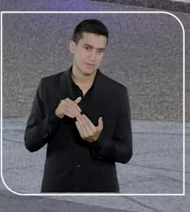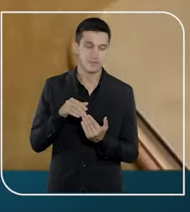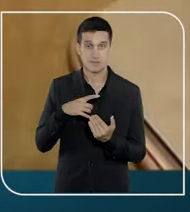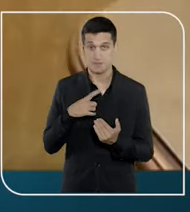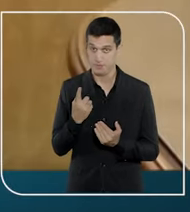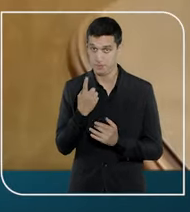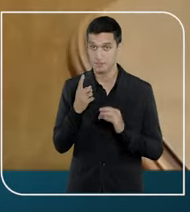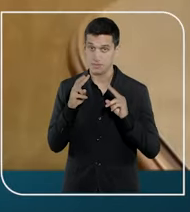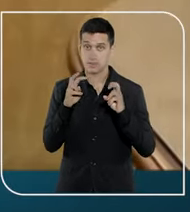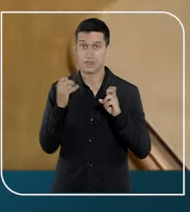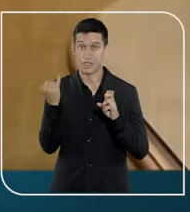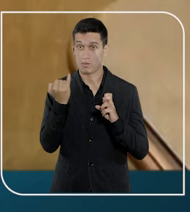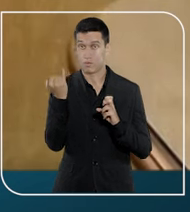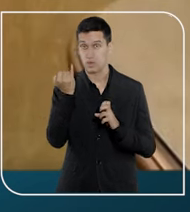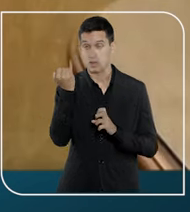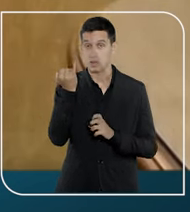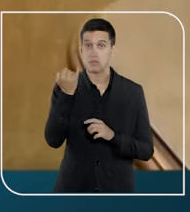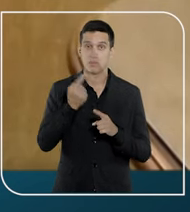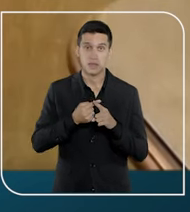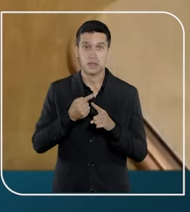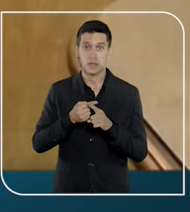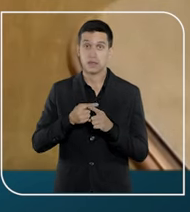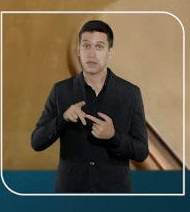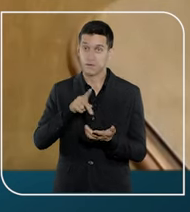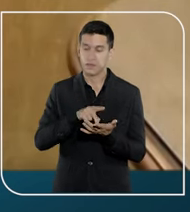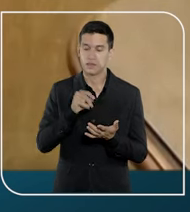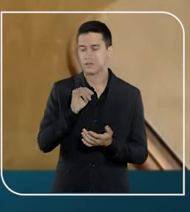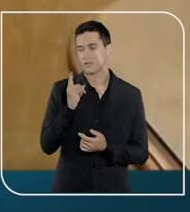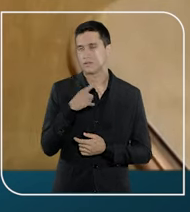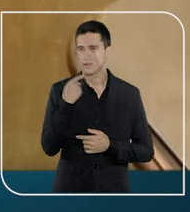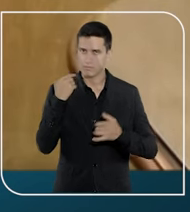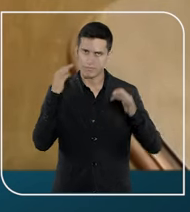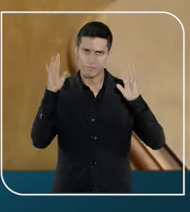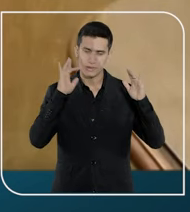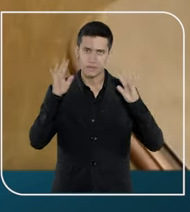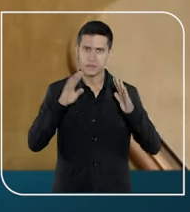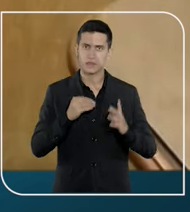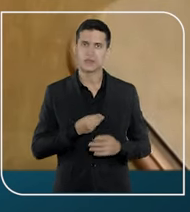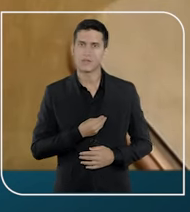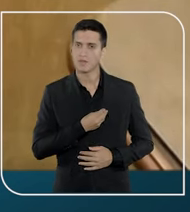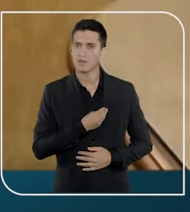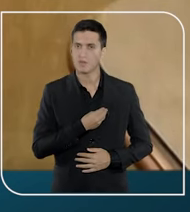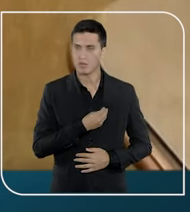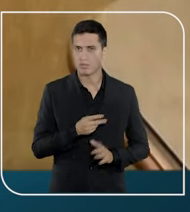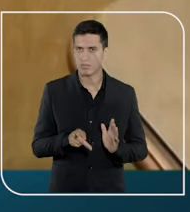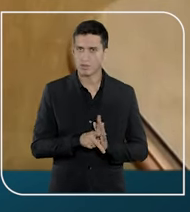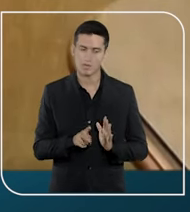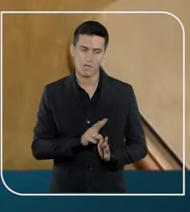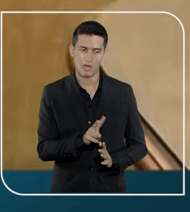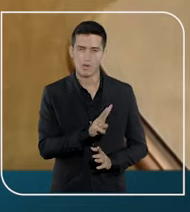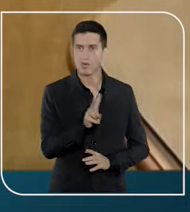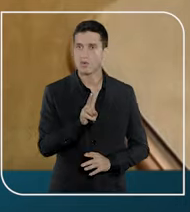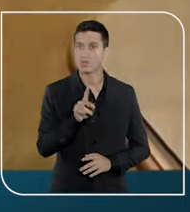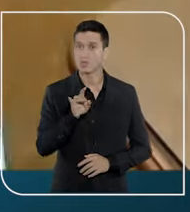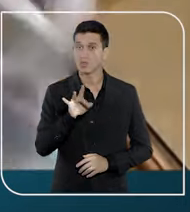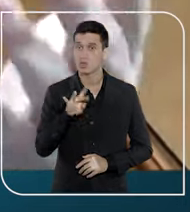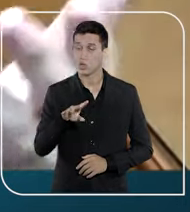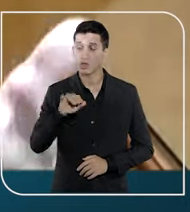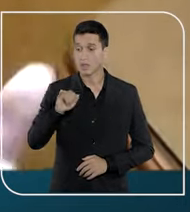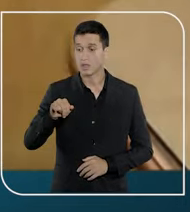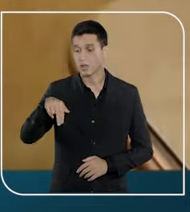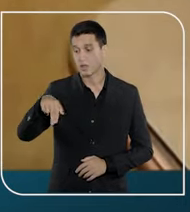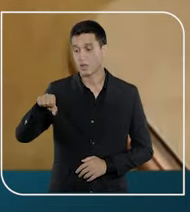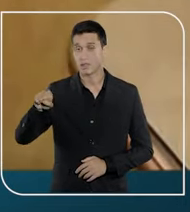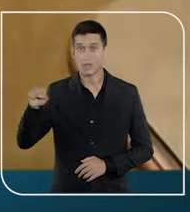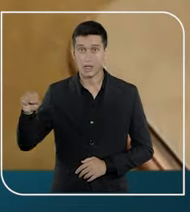porque, na verdade, se a gente for pensar em viver do valor do INSS, quando tiver